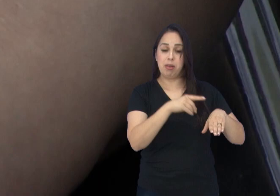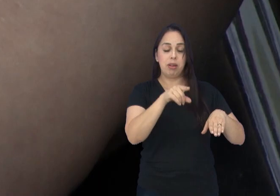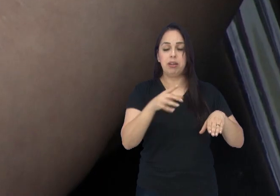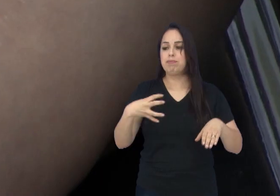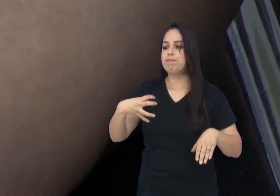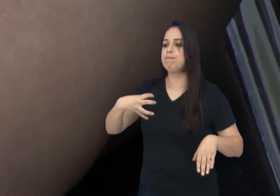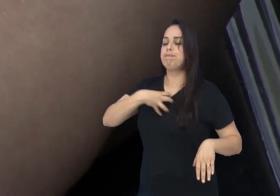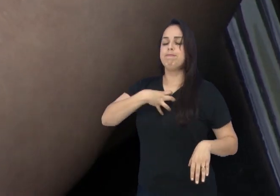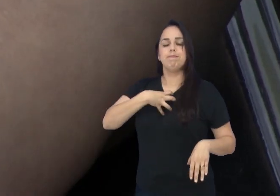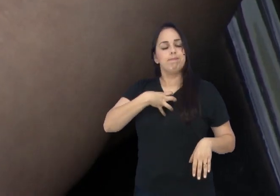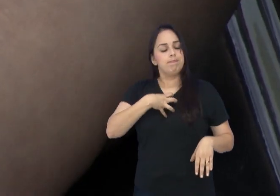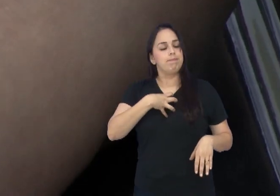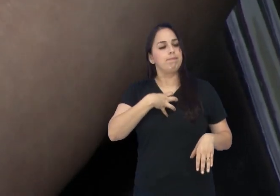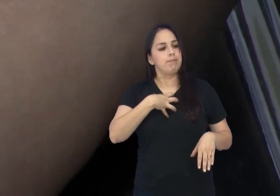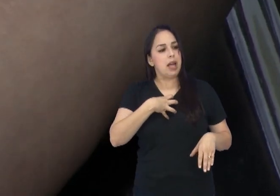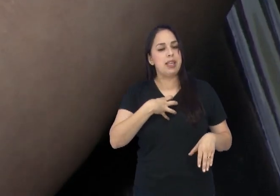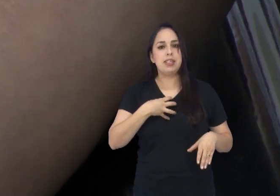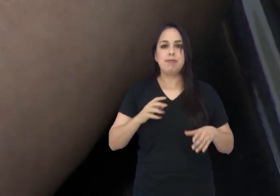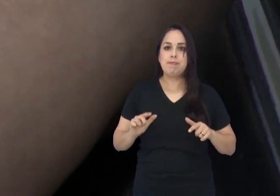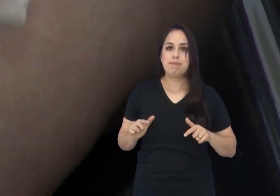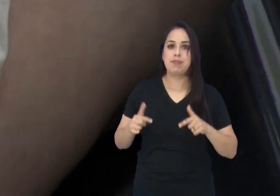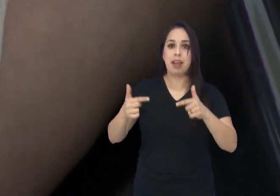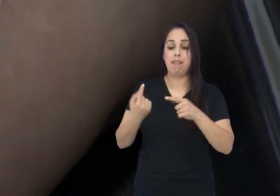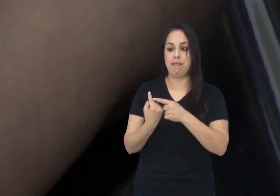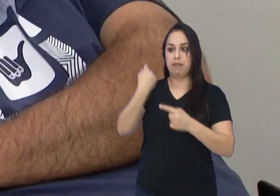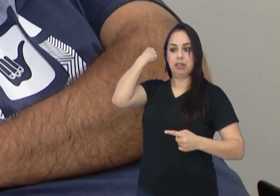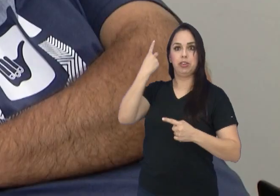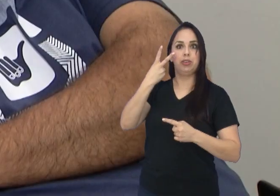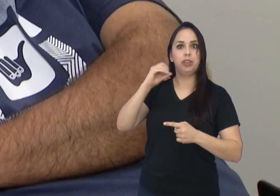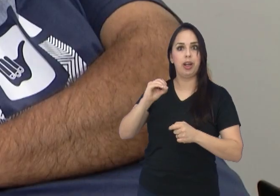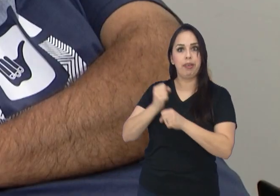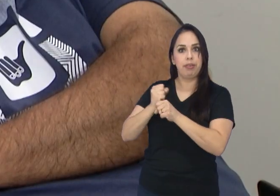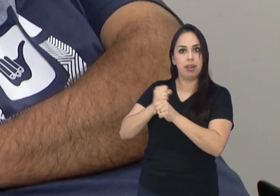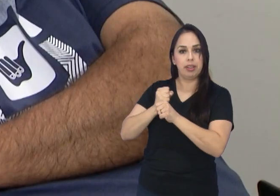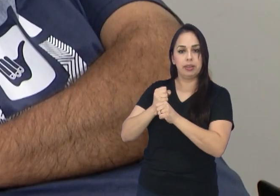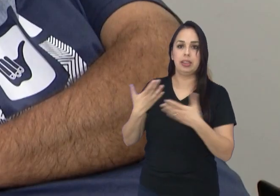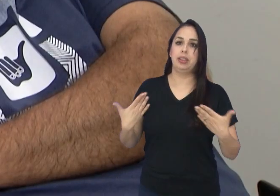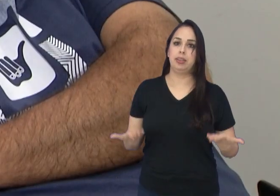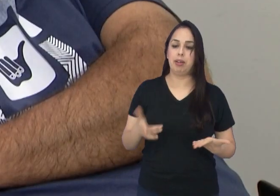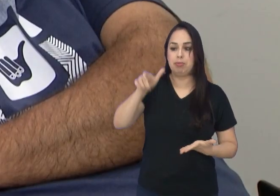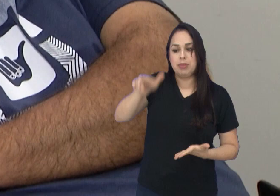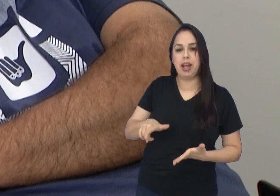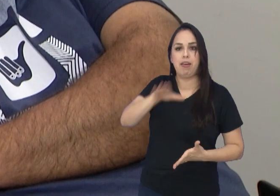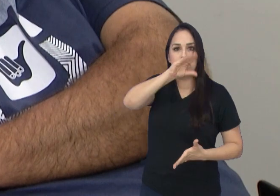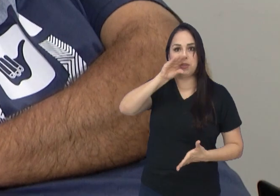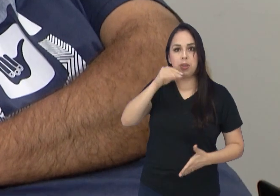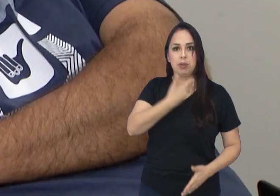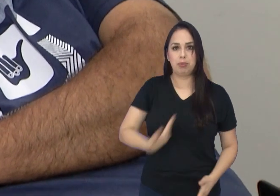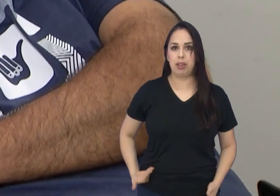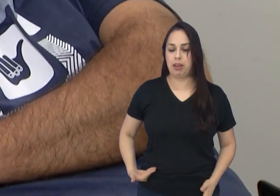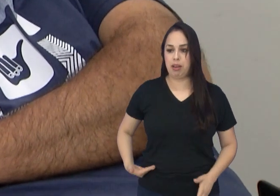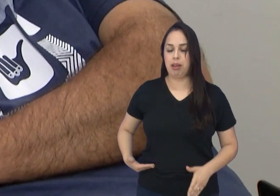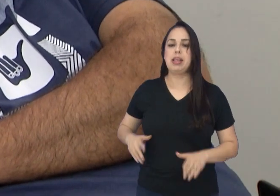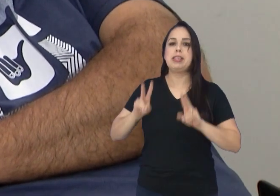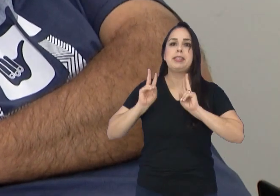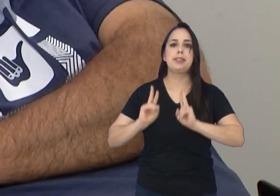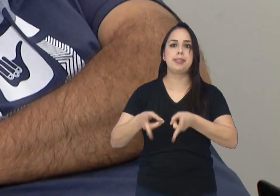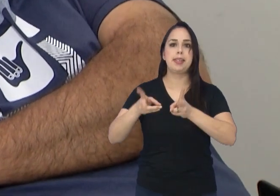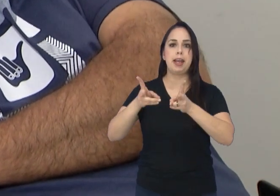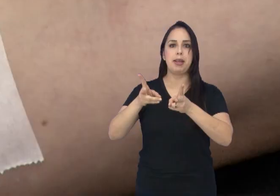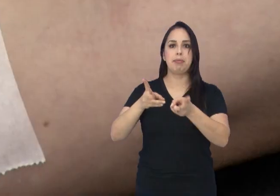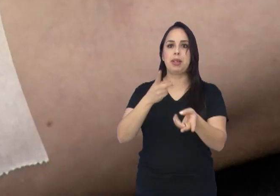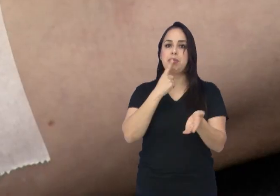pela primeira vez, isso há 20 anos atrás. Desde então, o funcionário público não parou mais e,